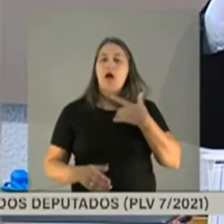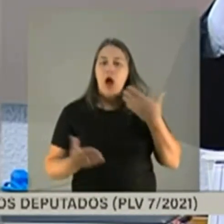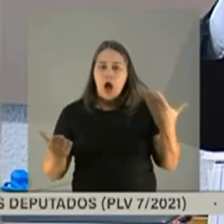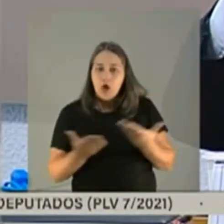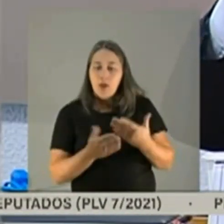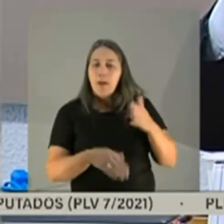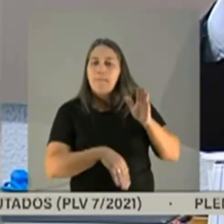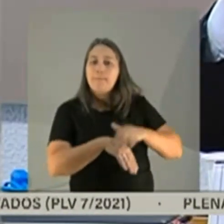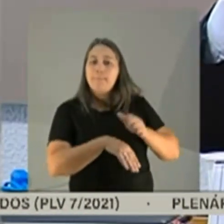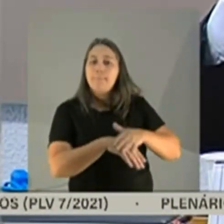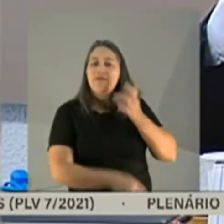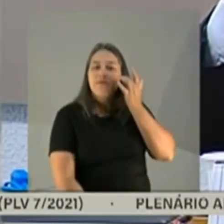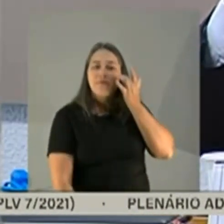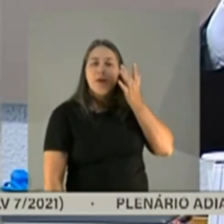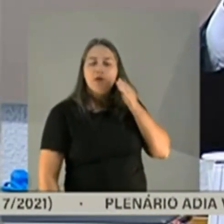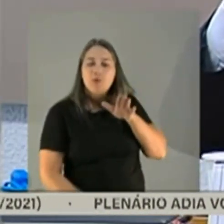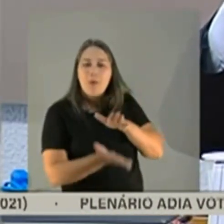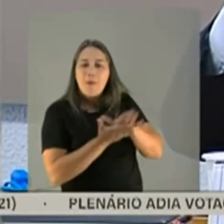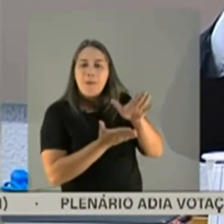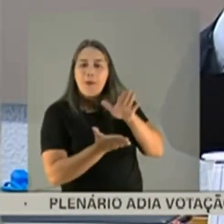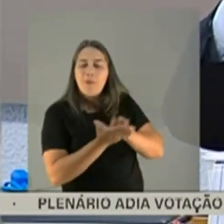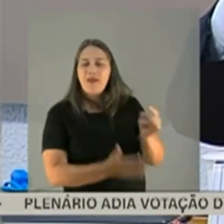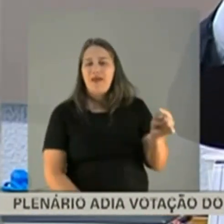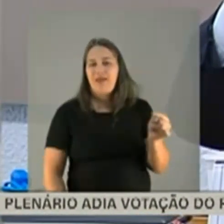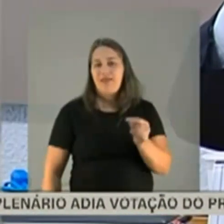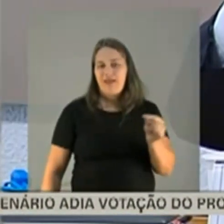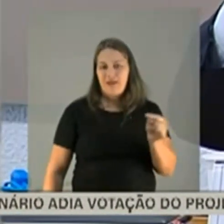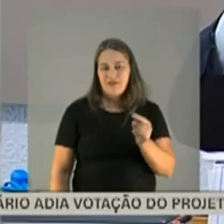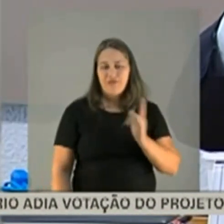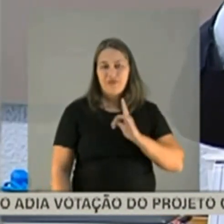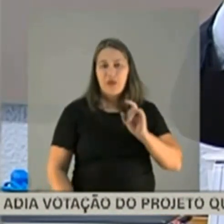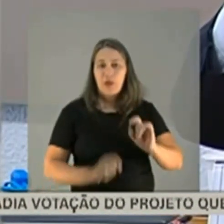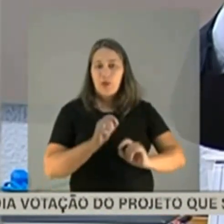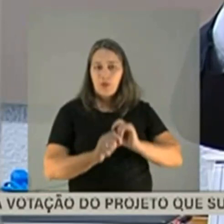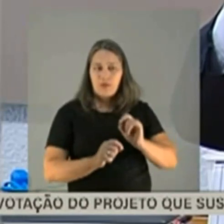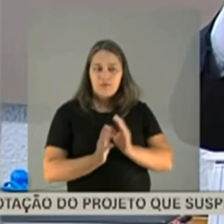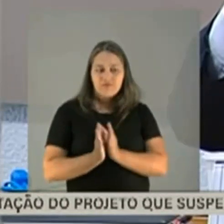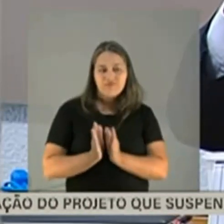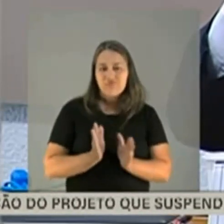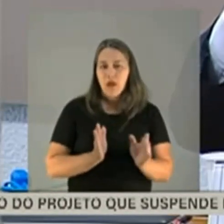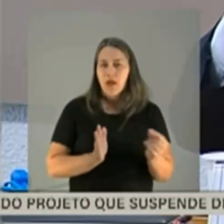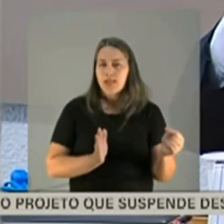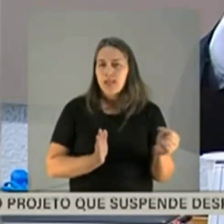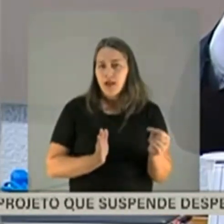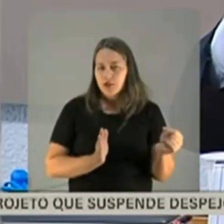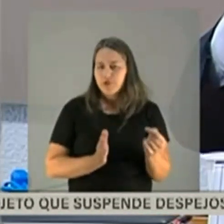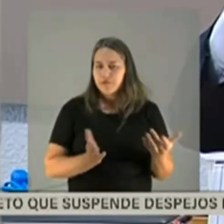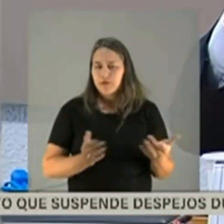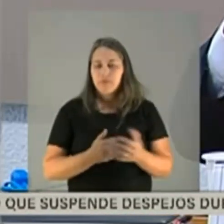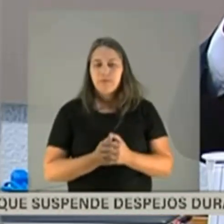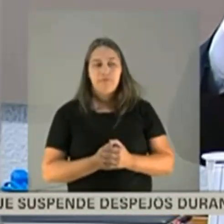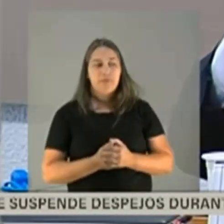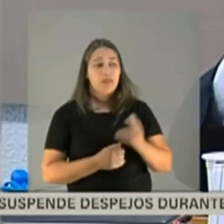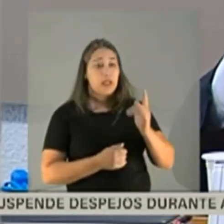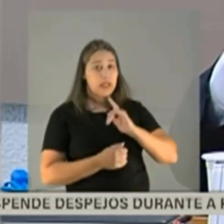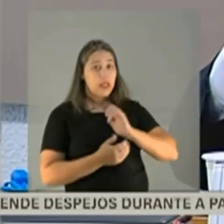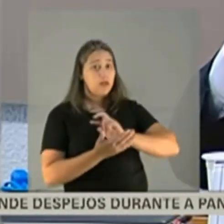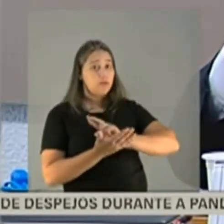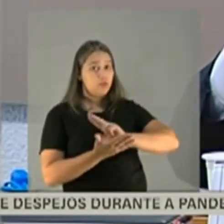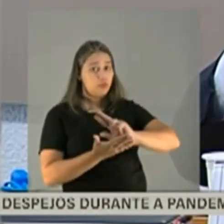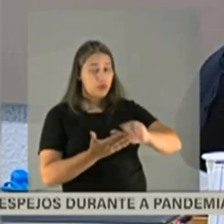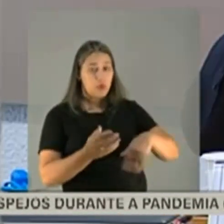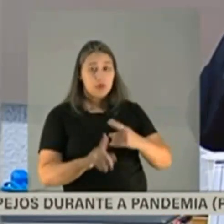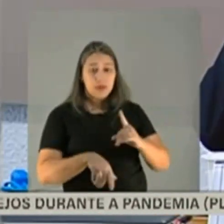mais fácil publicar um estudo negativo. Tem um viés de publicação para o lado negativo. Ainda assim, tem muita coisa